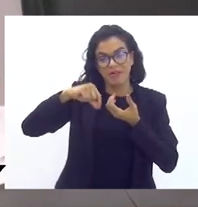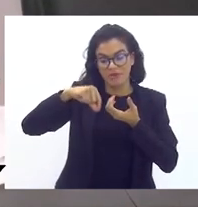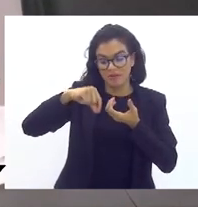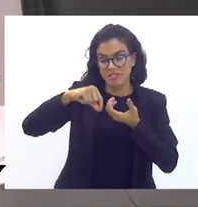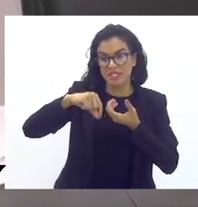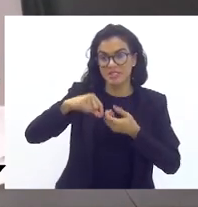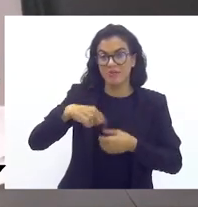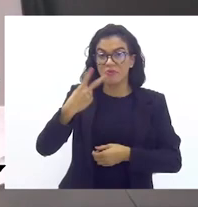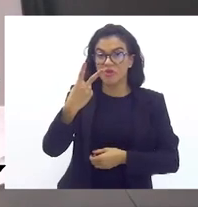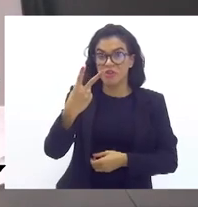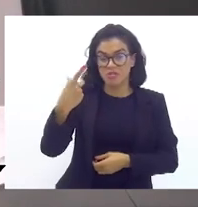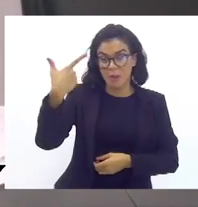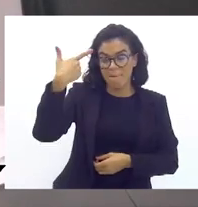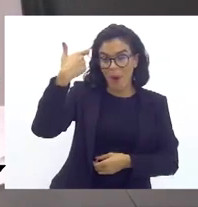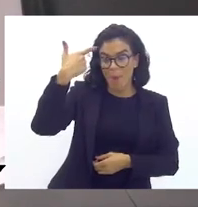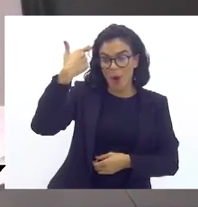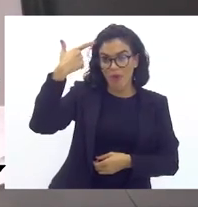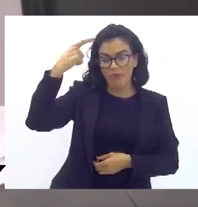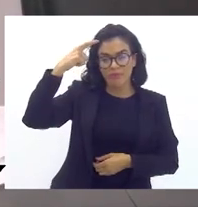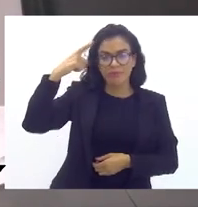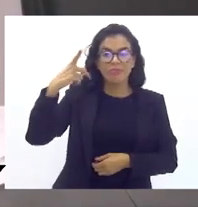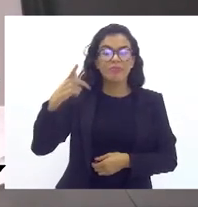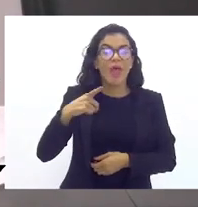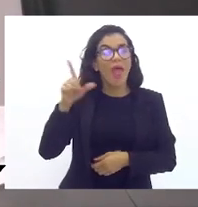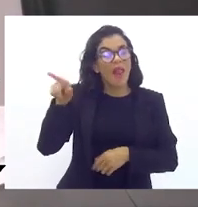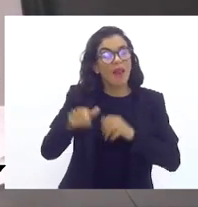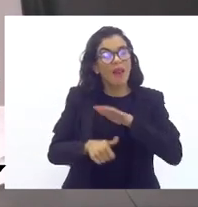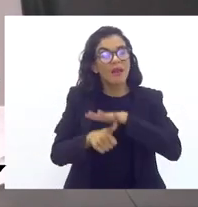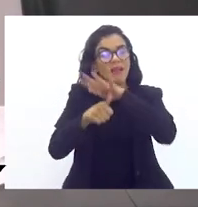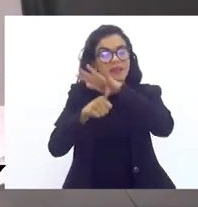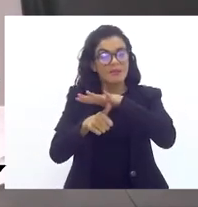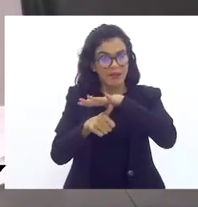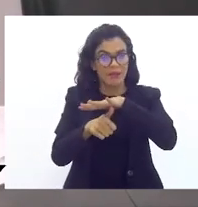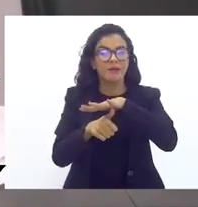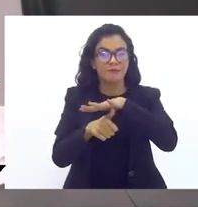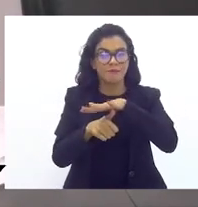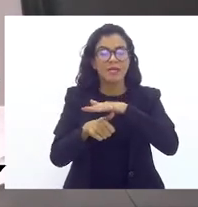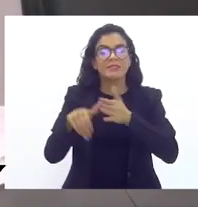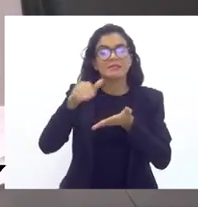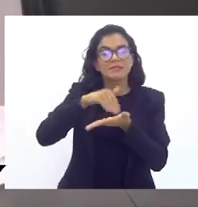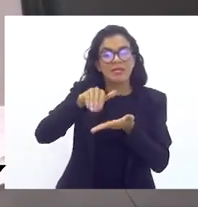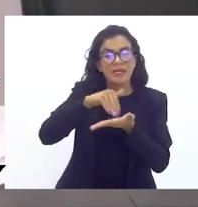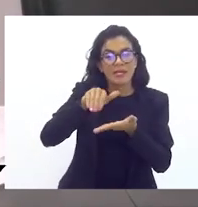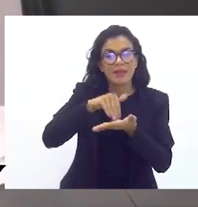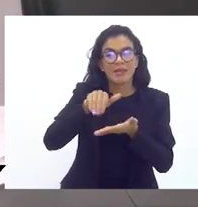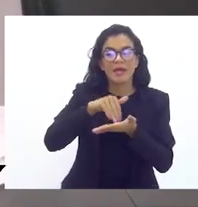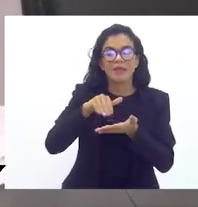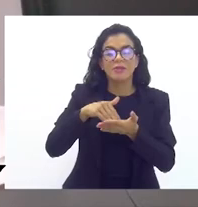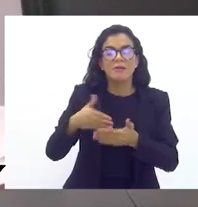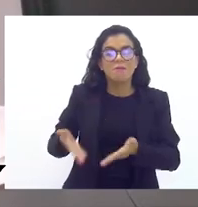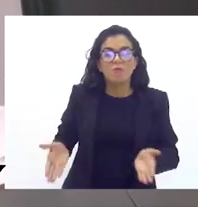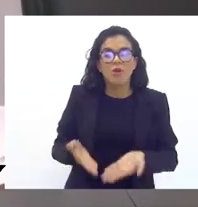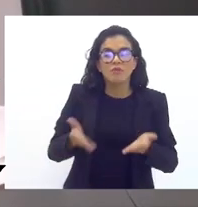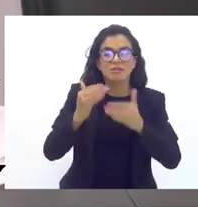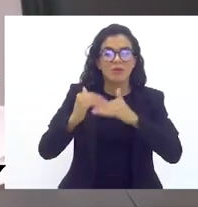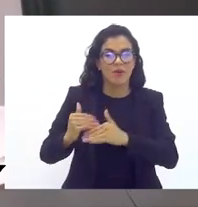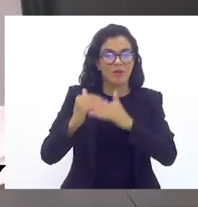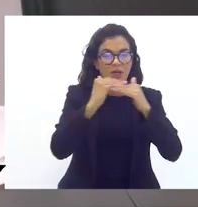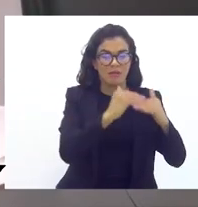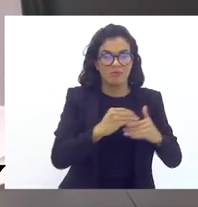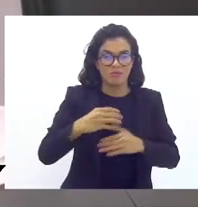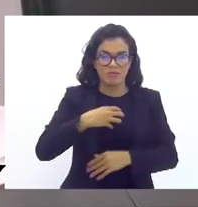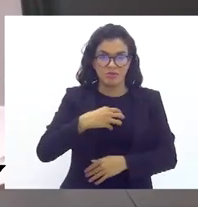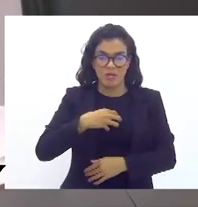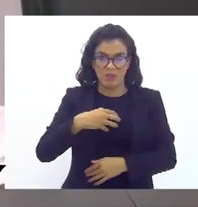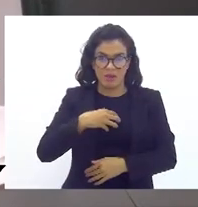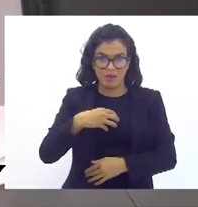na cabeça dela uma liderança que foi secretária de promoção igualdade racial do Estado da